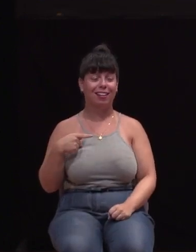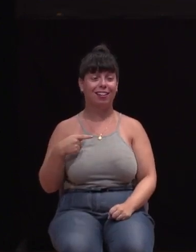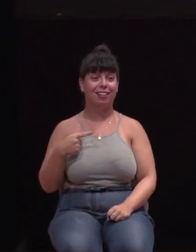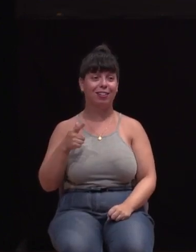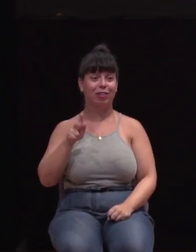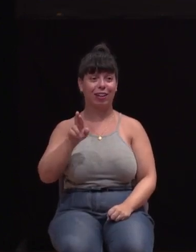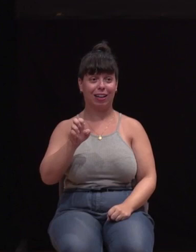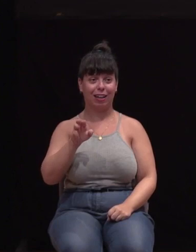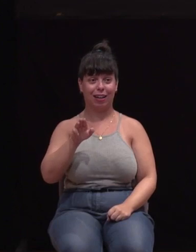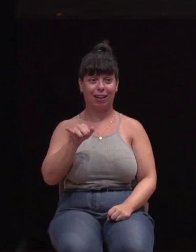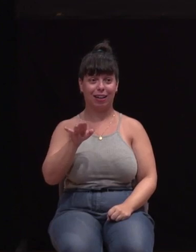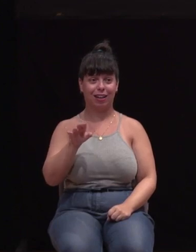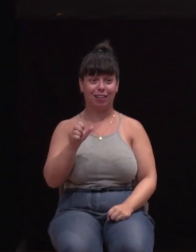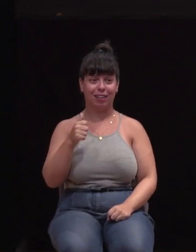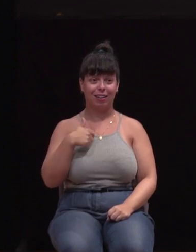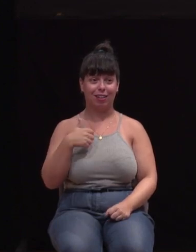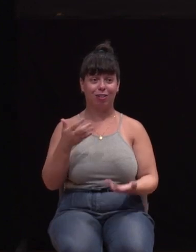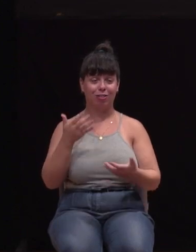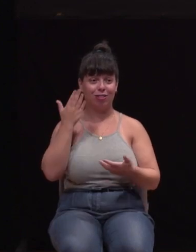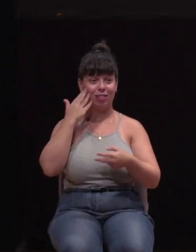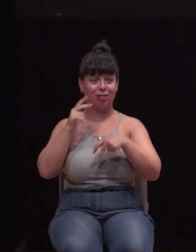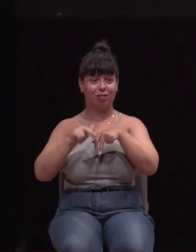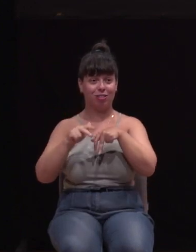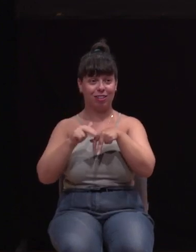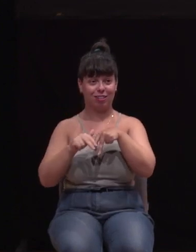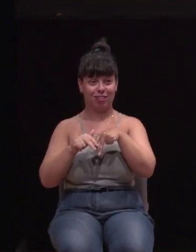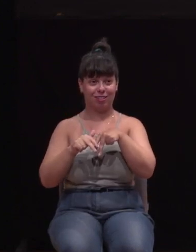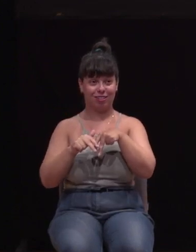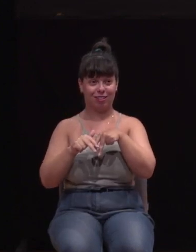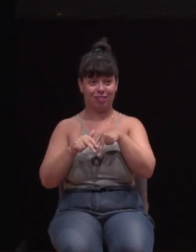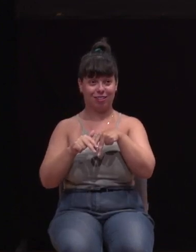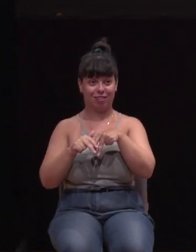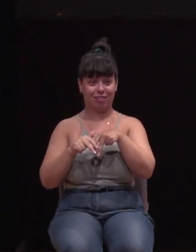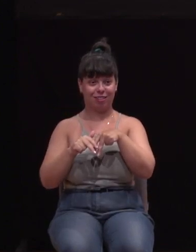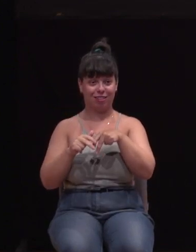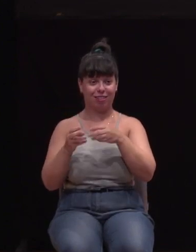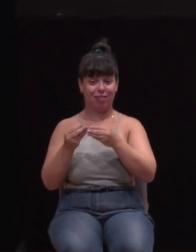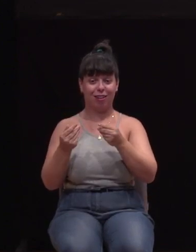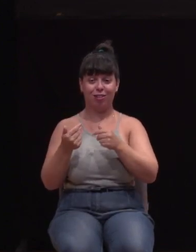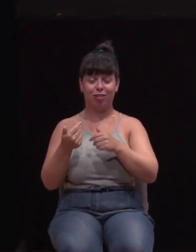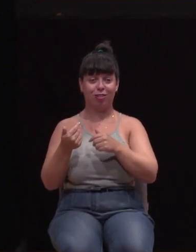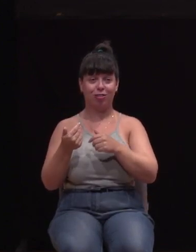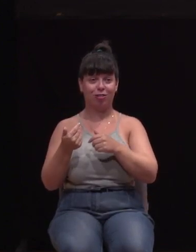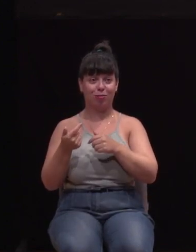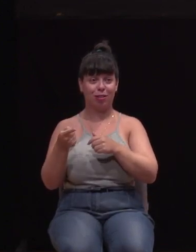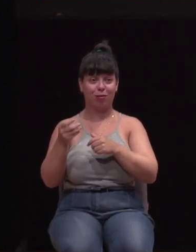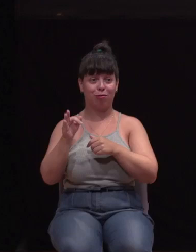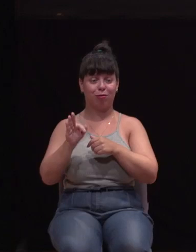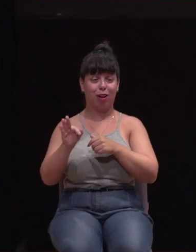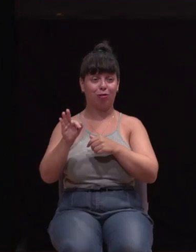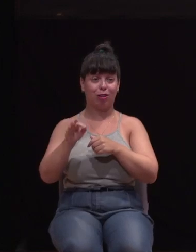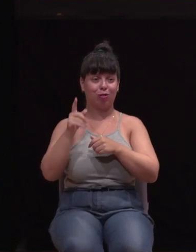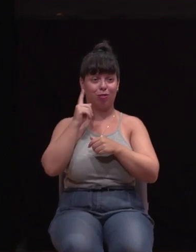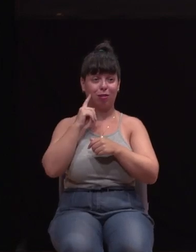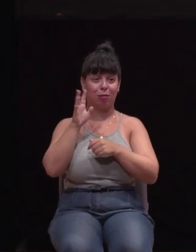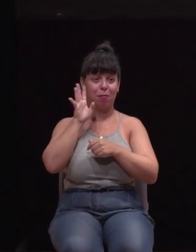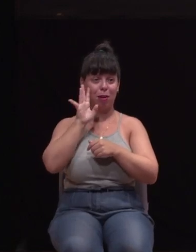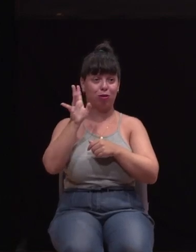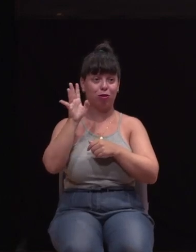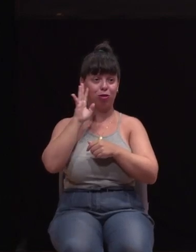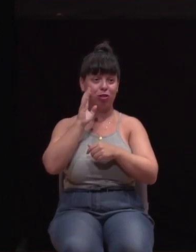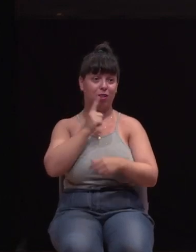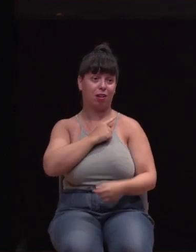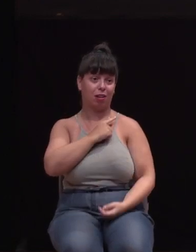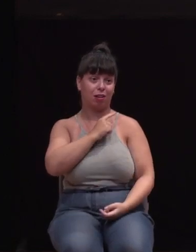E hoje eu entendo que o gênero é tão amplo que a gente mal sabe o que é gênero, principalmente na faculdade, imagina no ensino médio da escola, né?